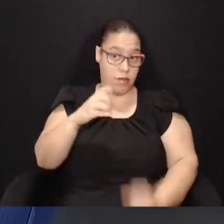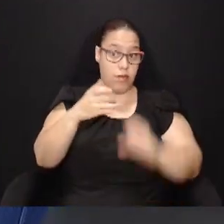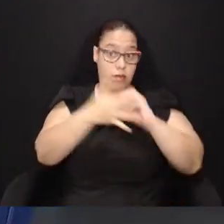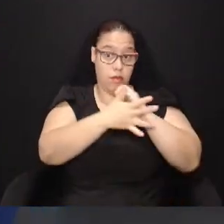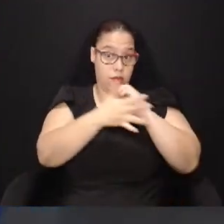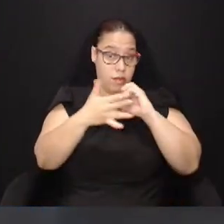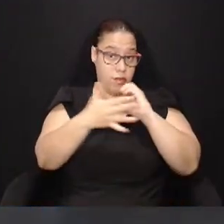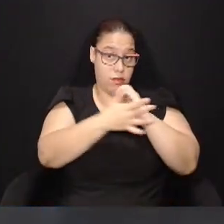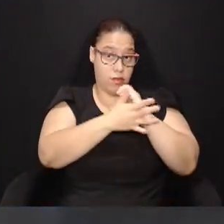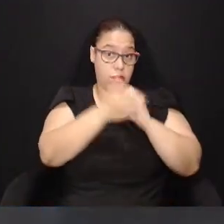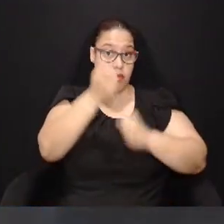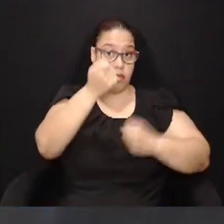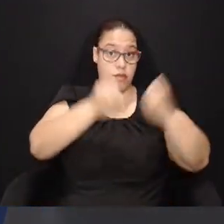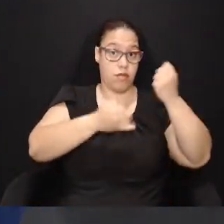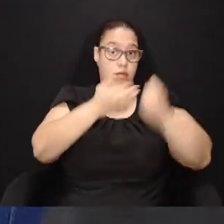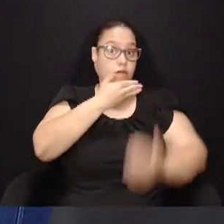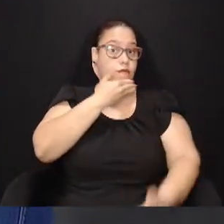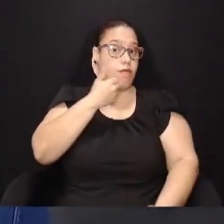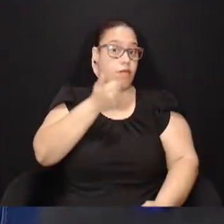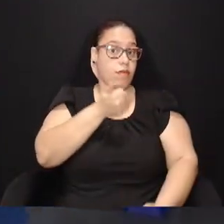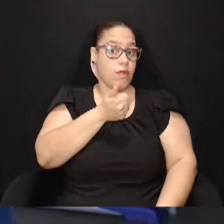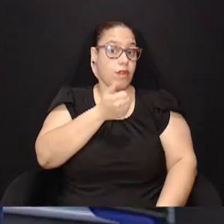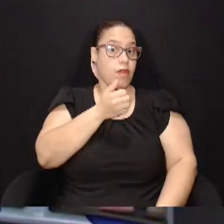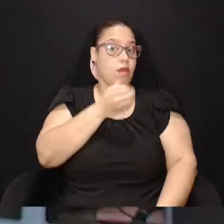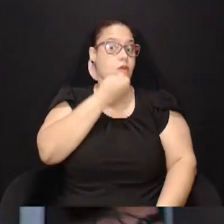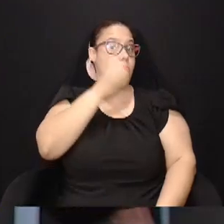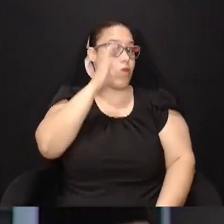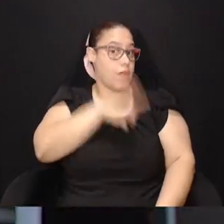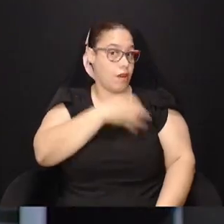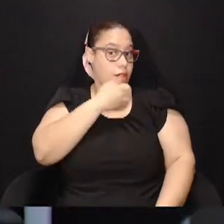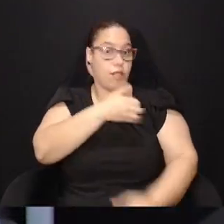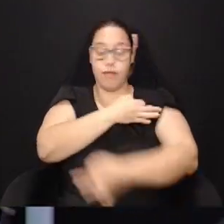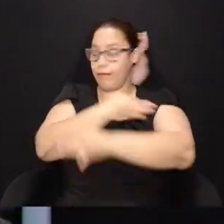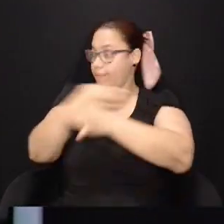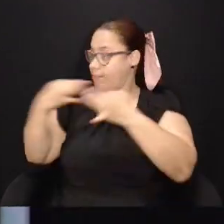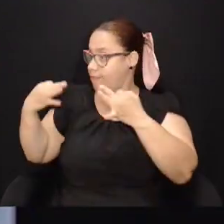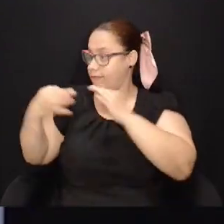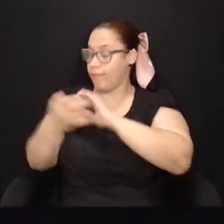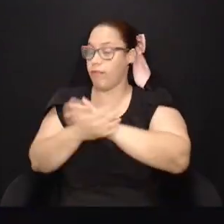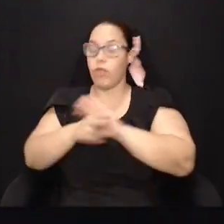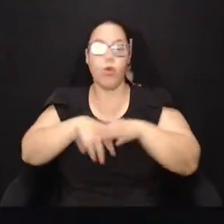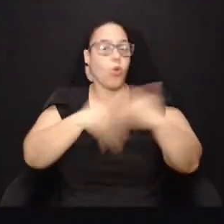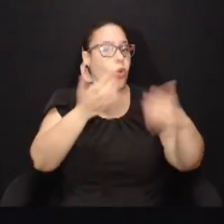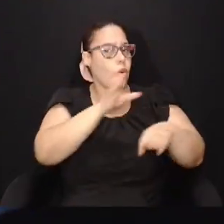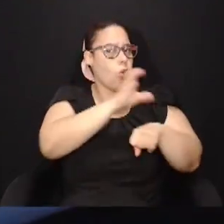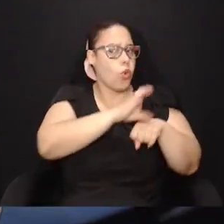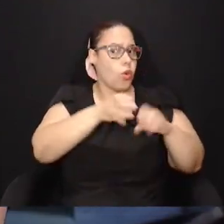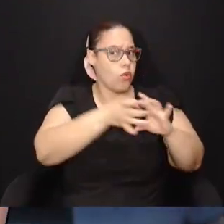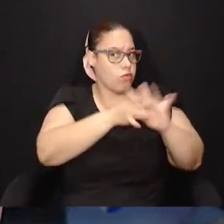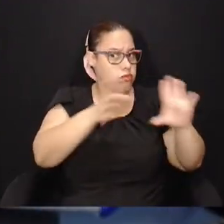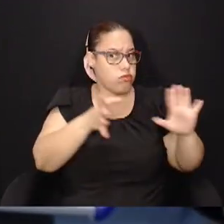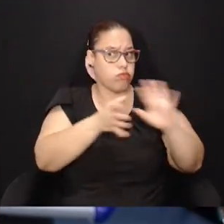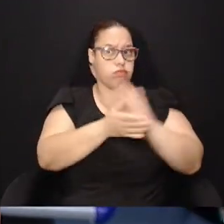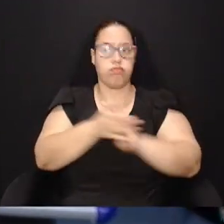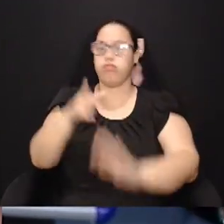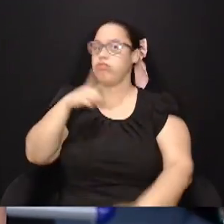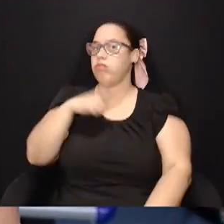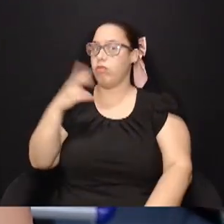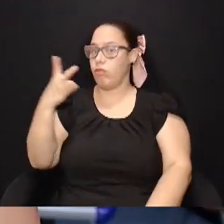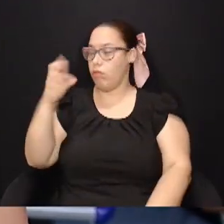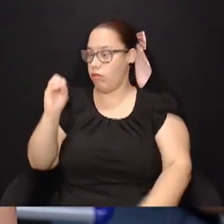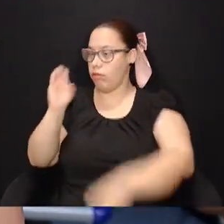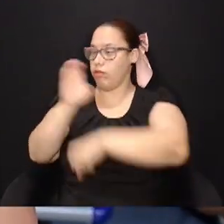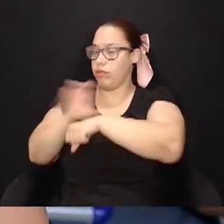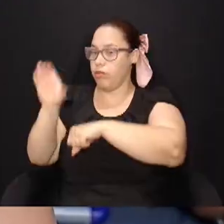para a gente. Tainá, boa tarde, tudo bem? Boa tarde, tudo bem? Quais são os cursos que estão disponíveis? Nós temos 20 cursos disponíveis,